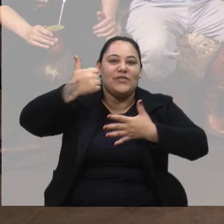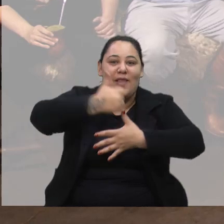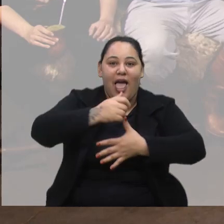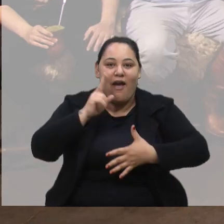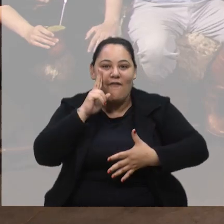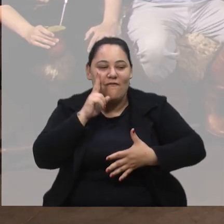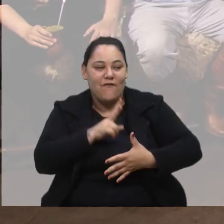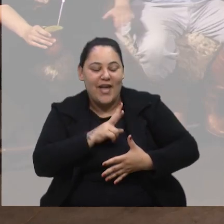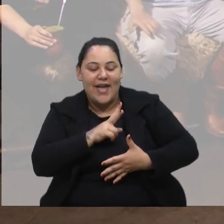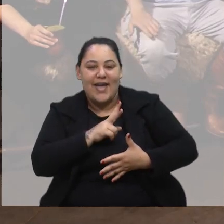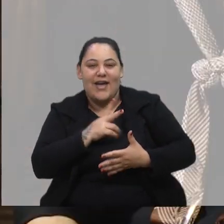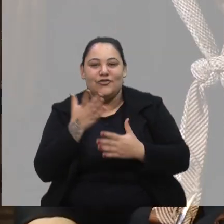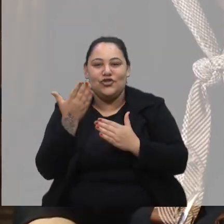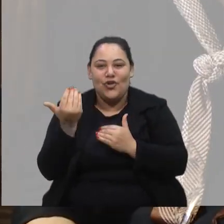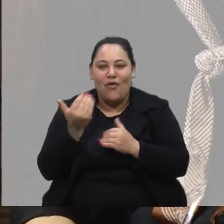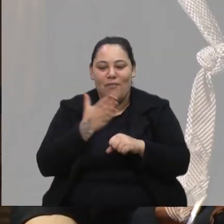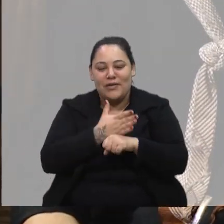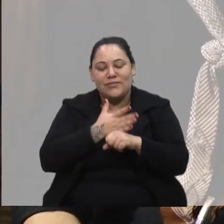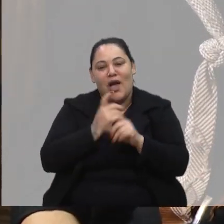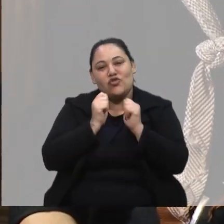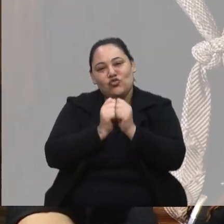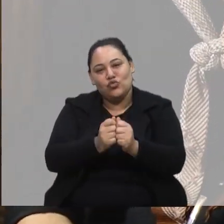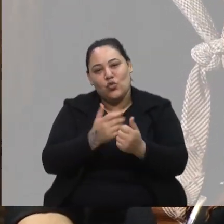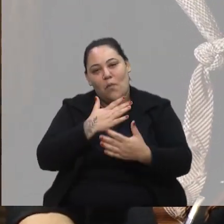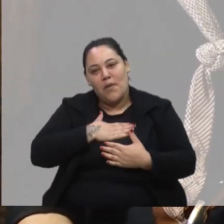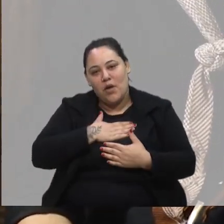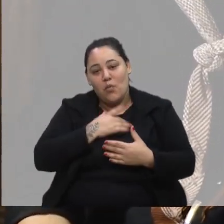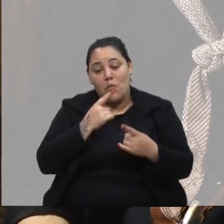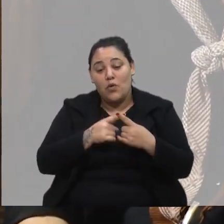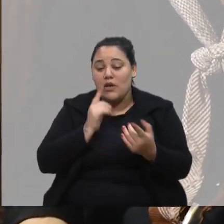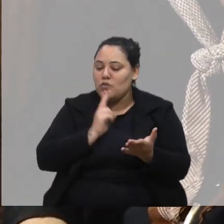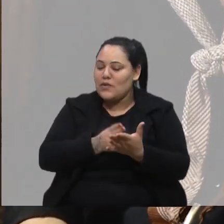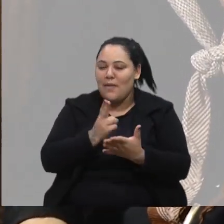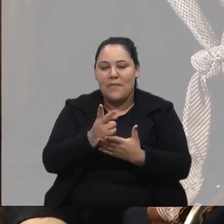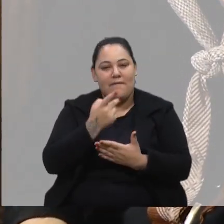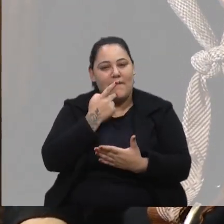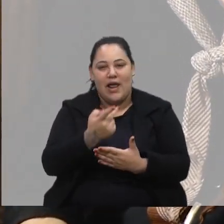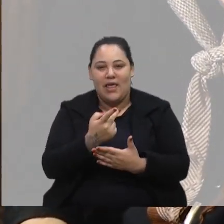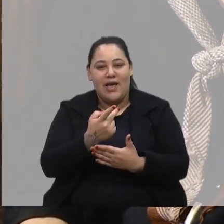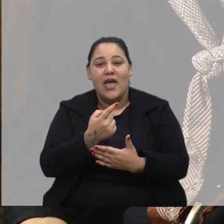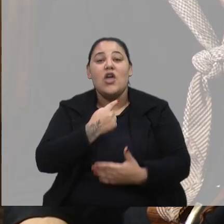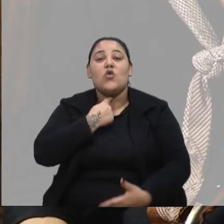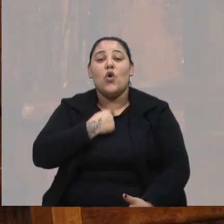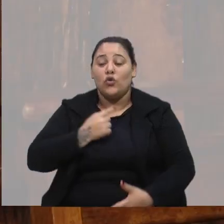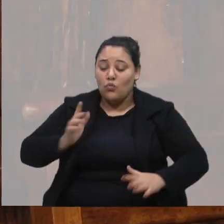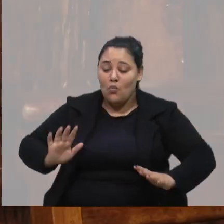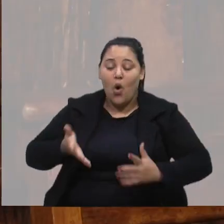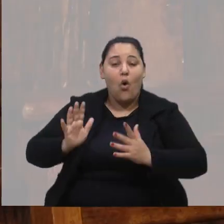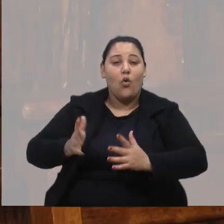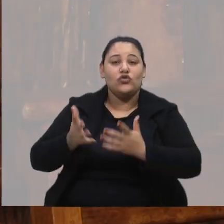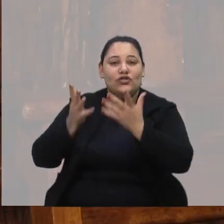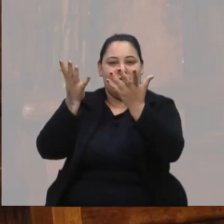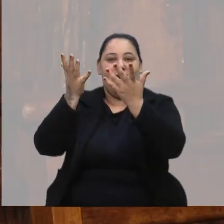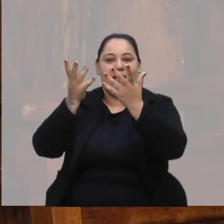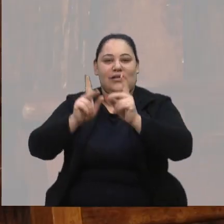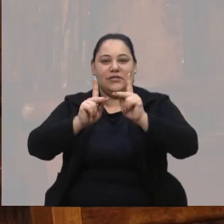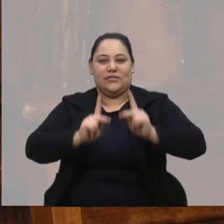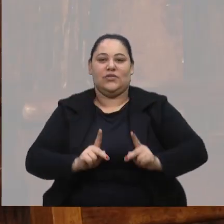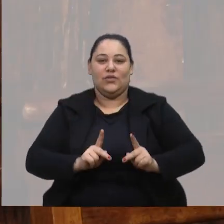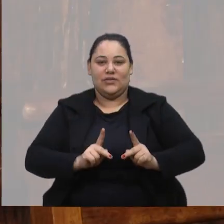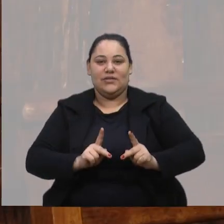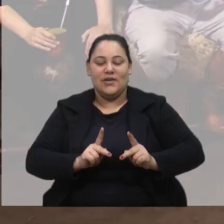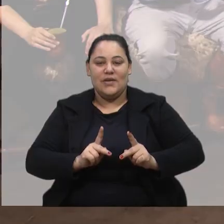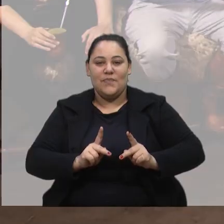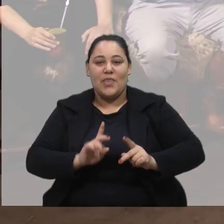gurizão aqui fazer parte comigo, porque eu sempre falo que eu sempre gosto de incentivar essas pessoas para